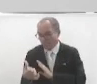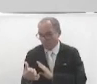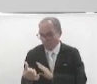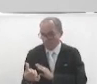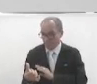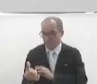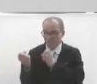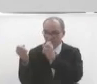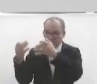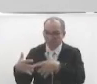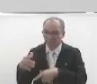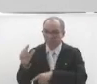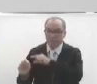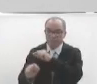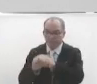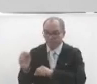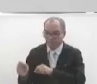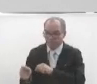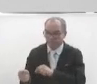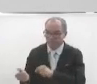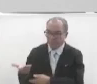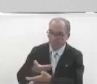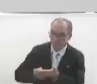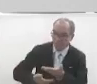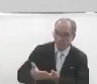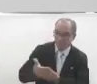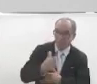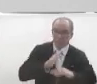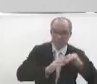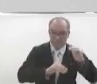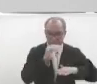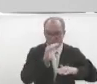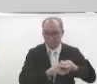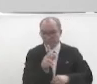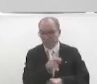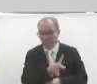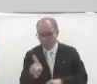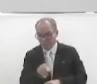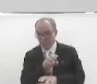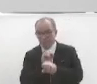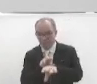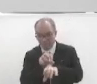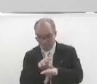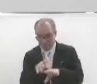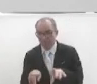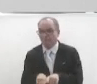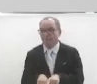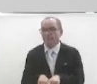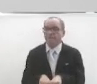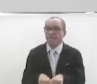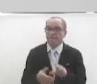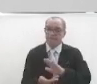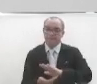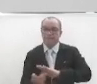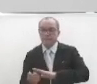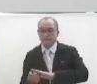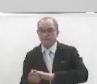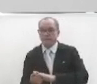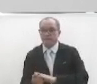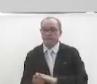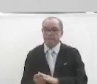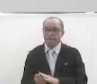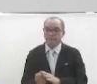ele fala sobre da progressão da carreira dos profissionais da educação e aí ele tira o